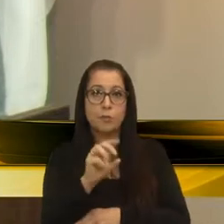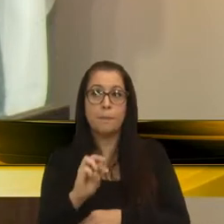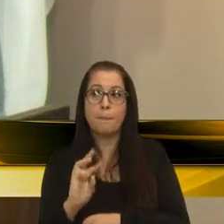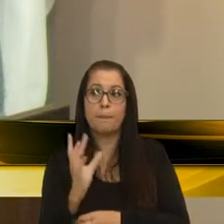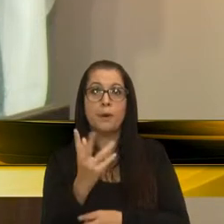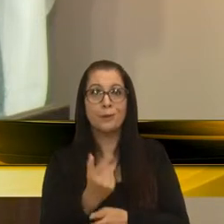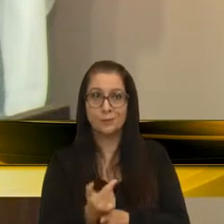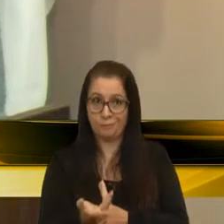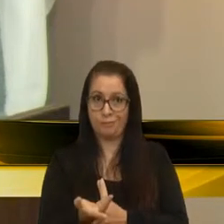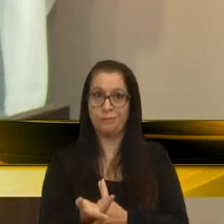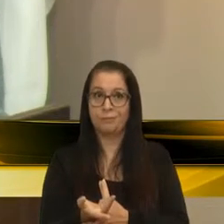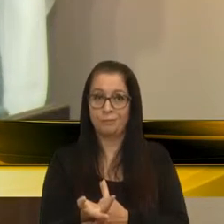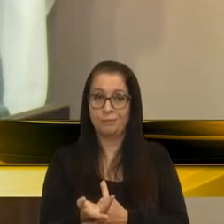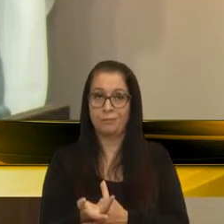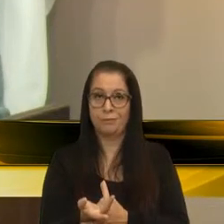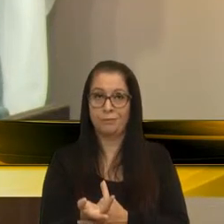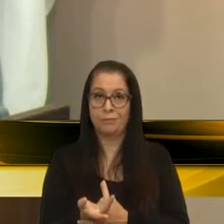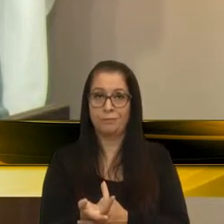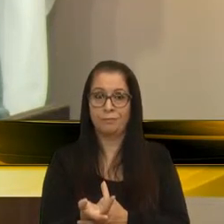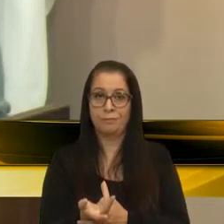milhões.